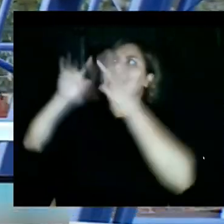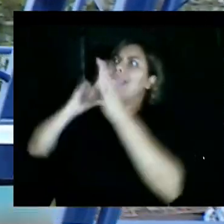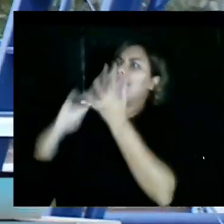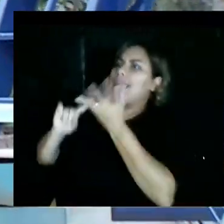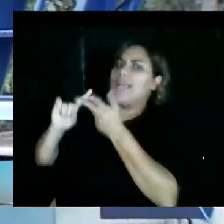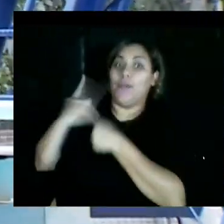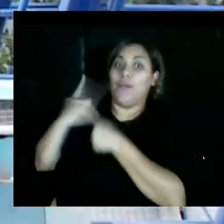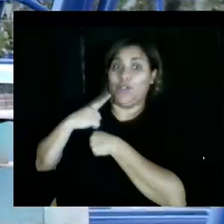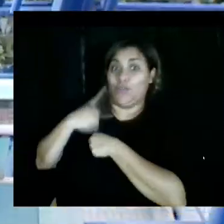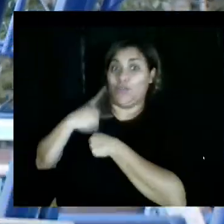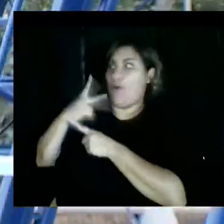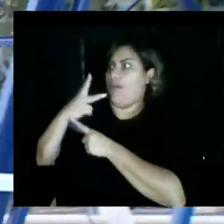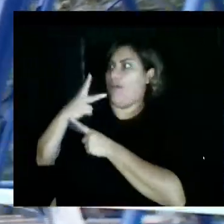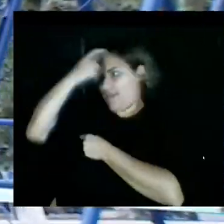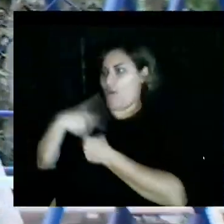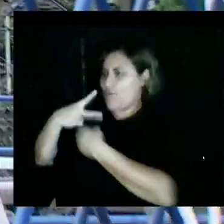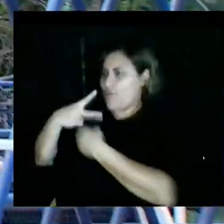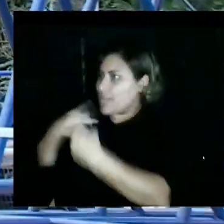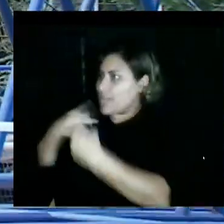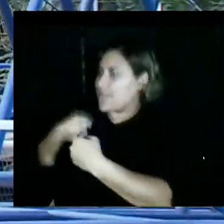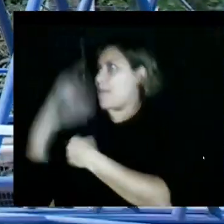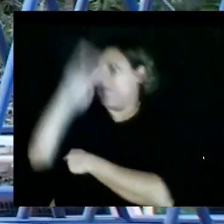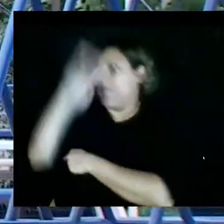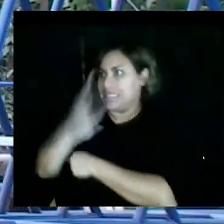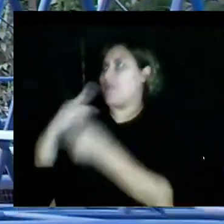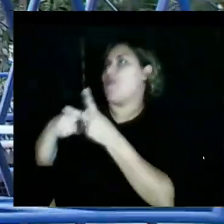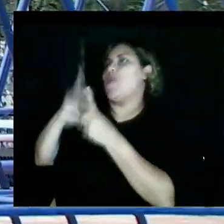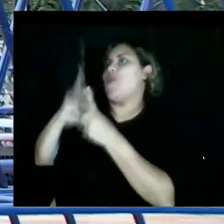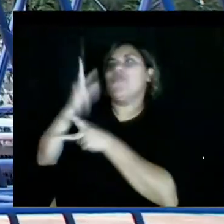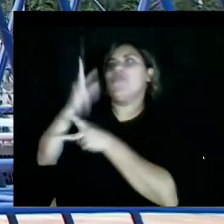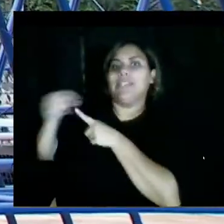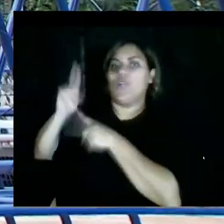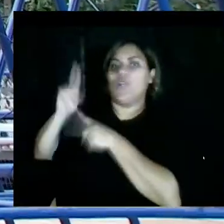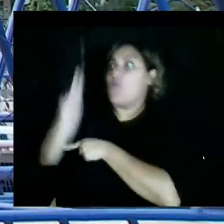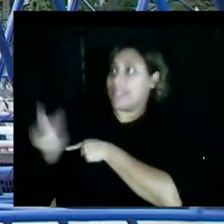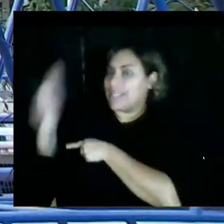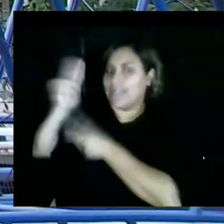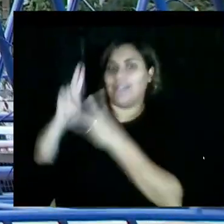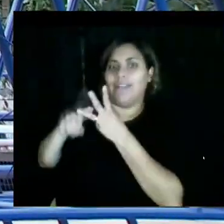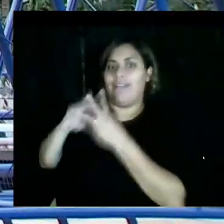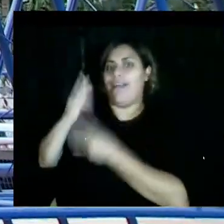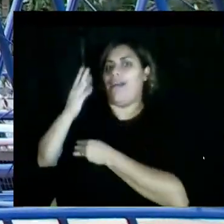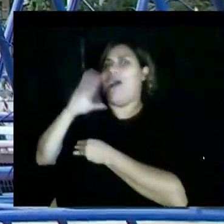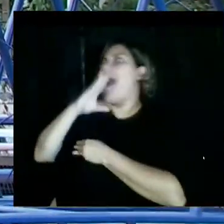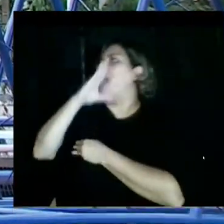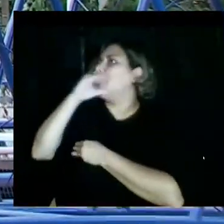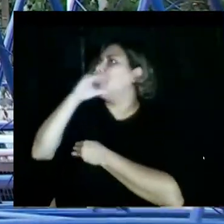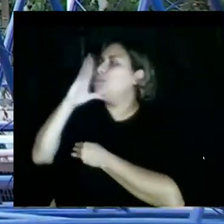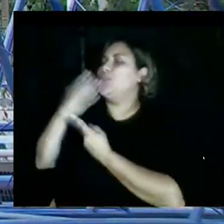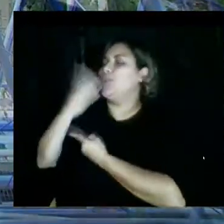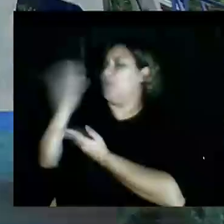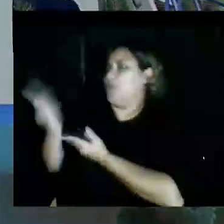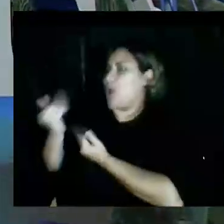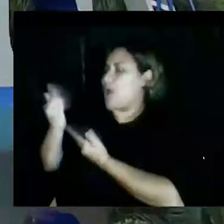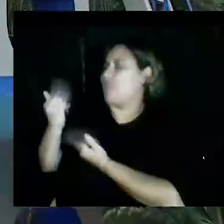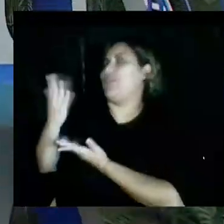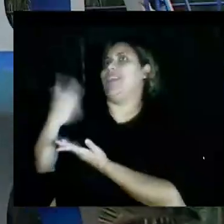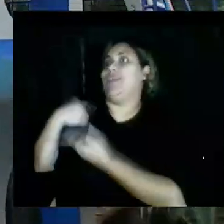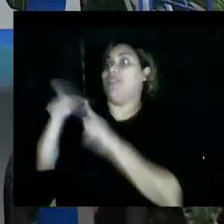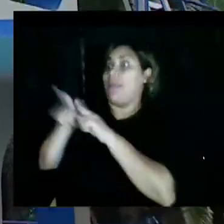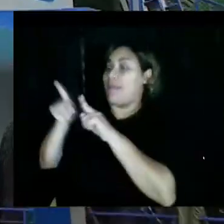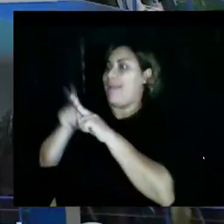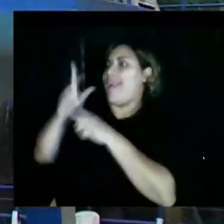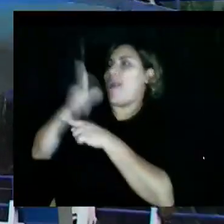brasileiro, universitário, campeão brasileiro adulto, juvenil, infantil, sou campeão sul-americano e vou pro meu